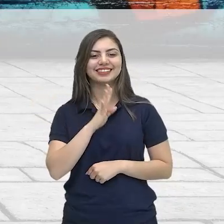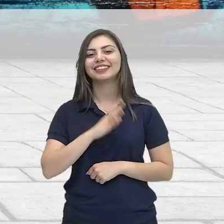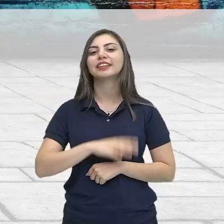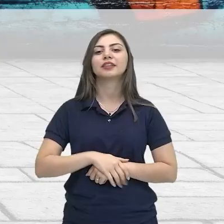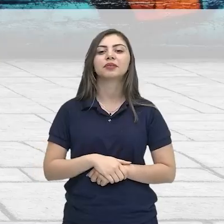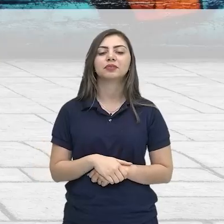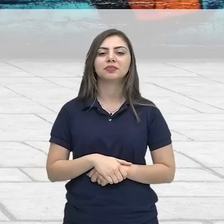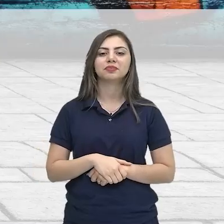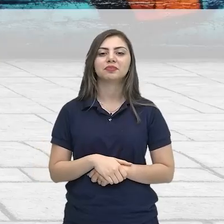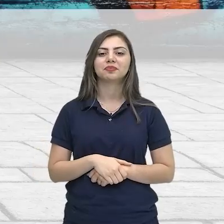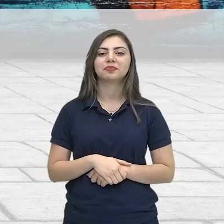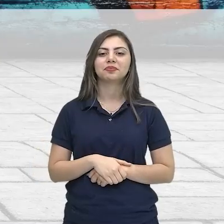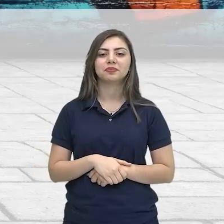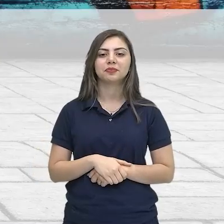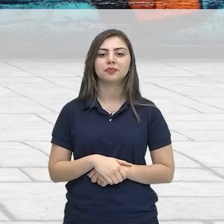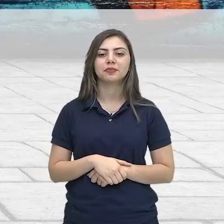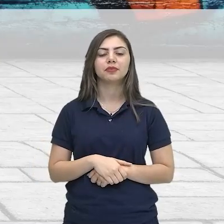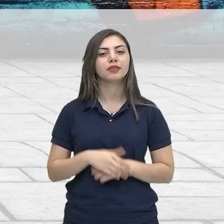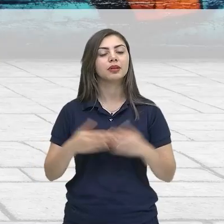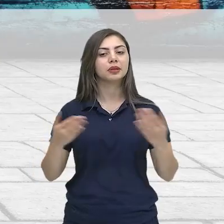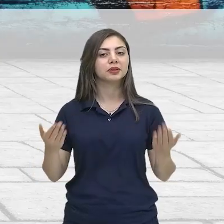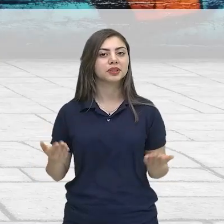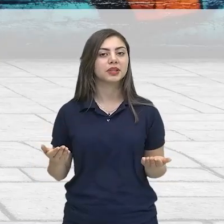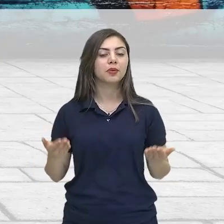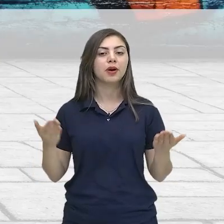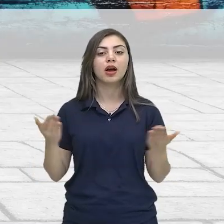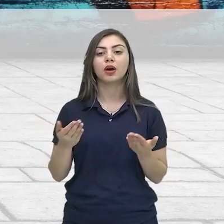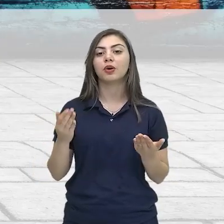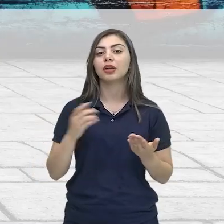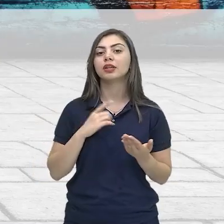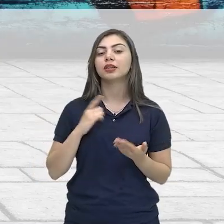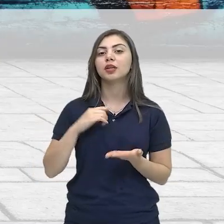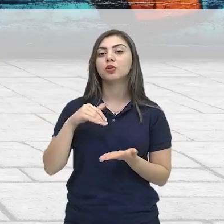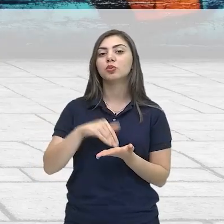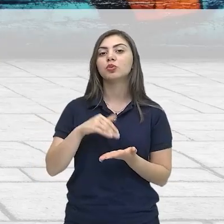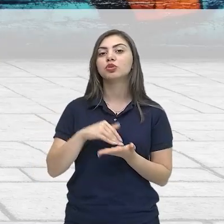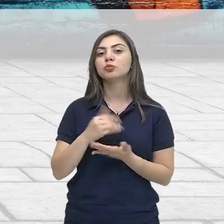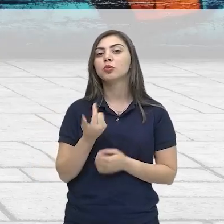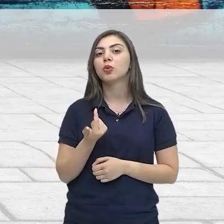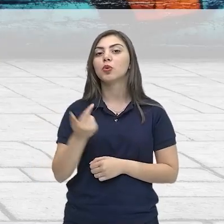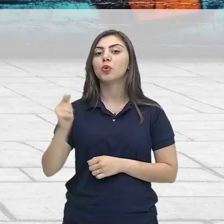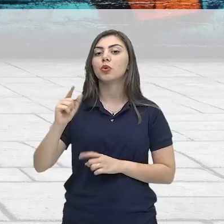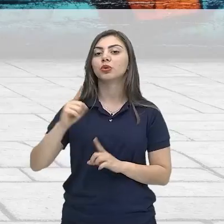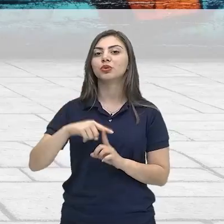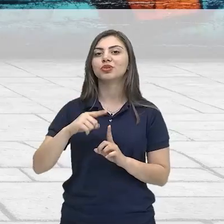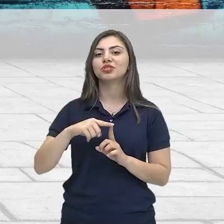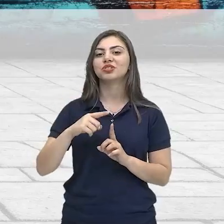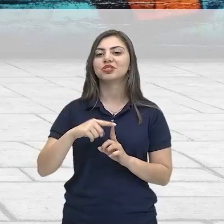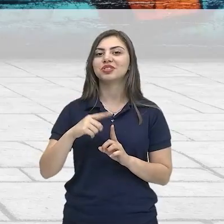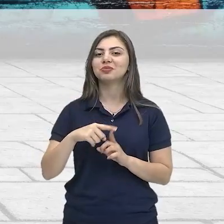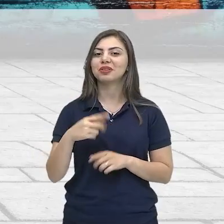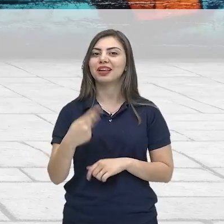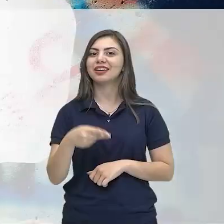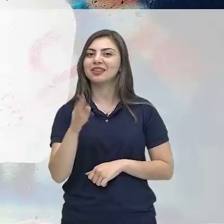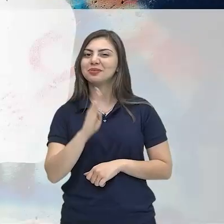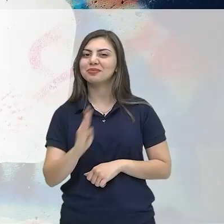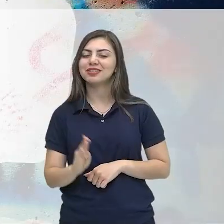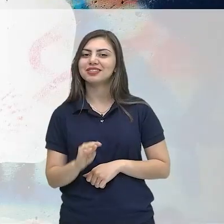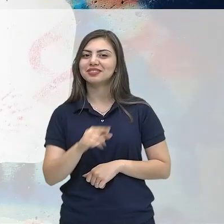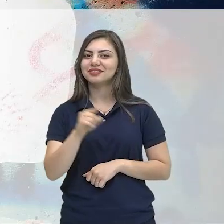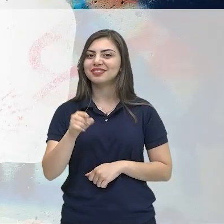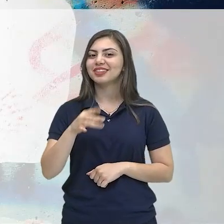Muito bem. E por fim, nós temos aí um outro estilo mais brasileiro. Vocês vão conhecer agora, que é